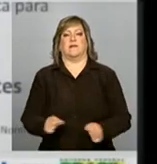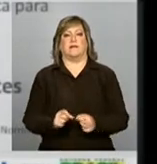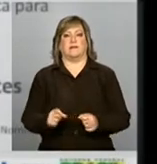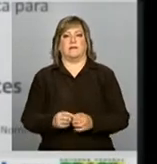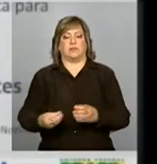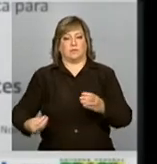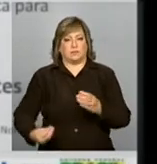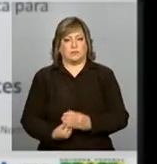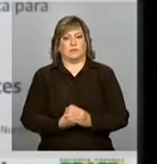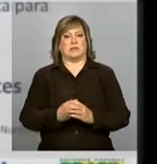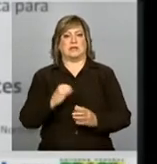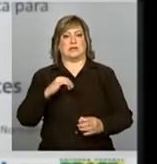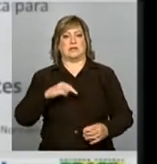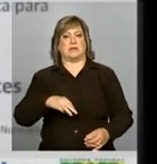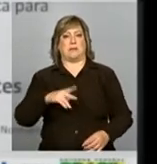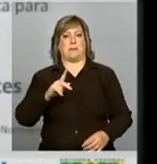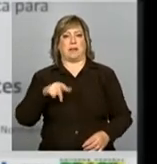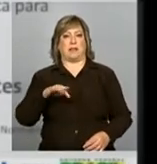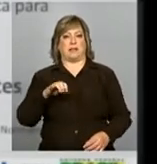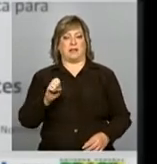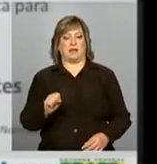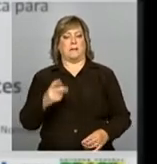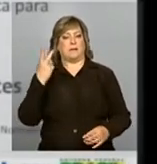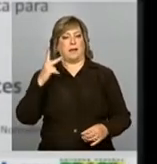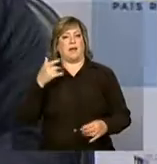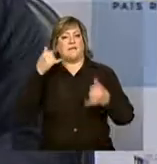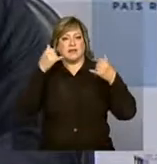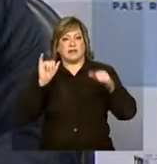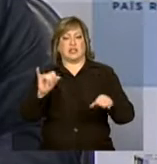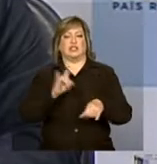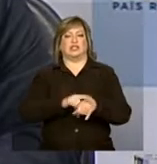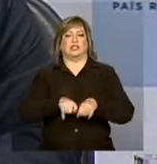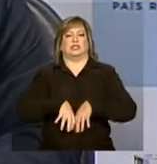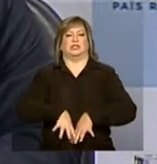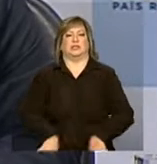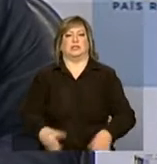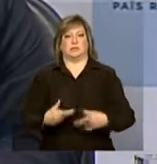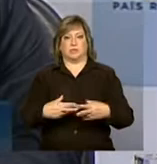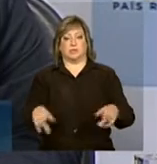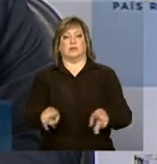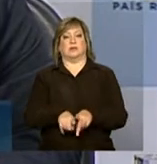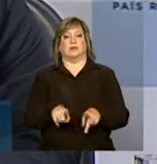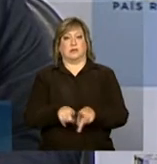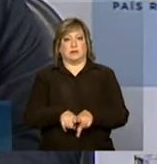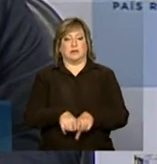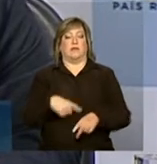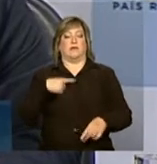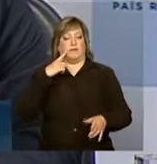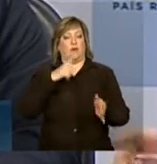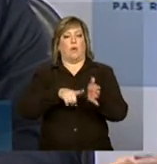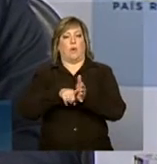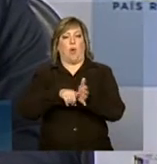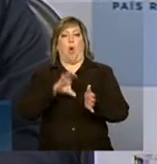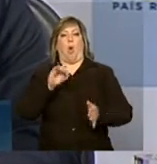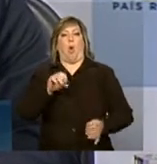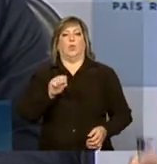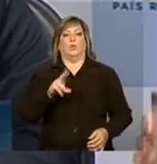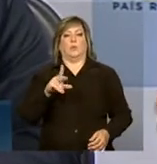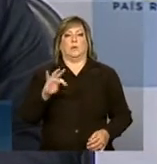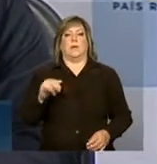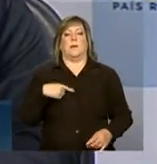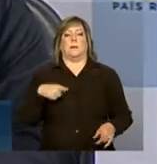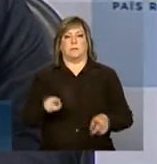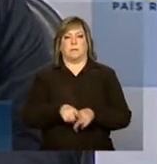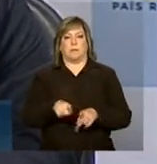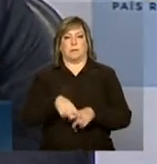esfíncter artificial, é uma novidade também pós, inclusive, a consulta pública, né, que foi feita, a radioablação